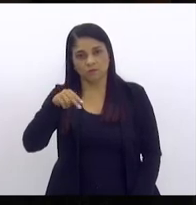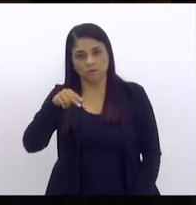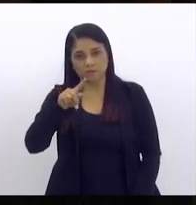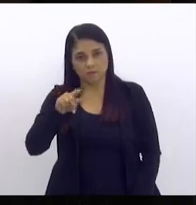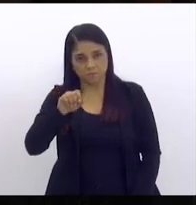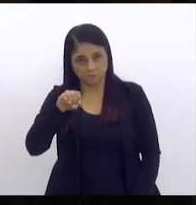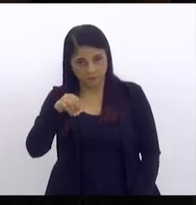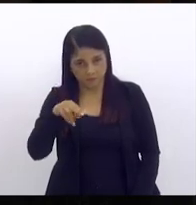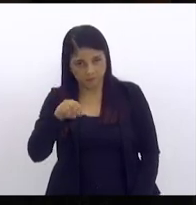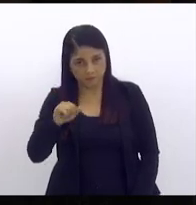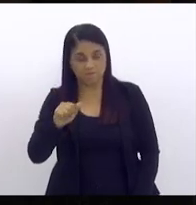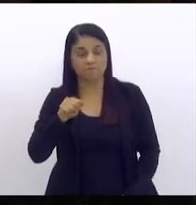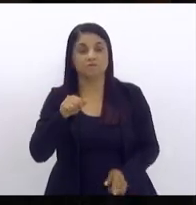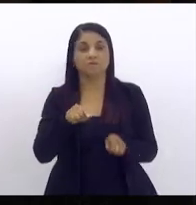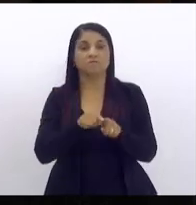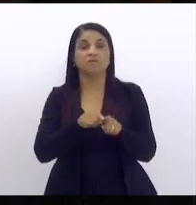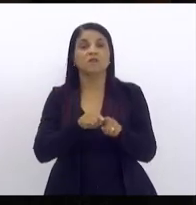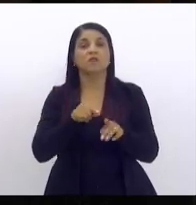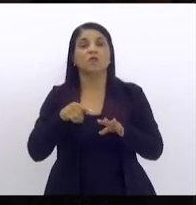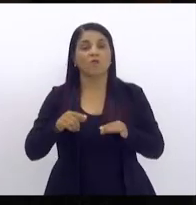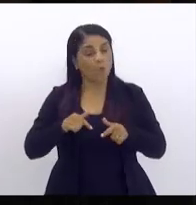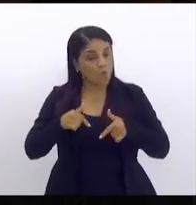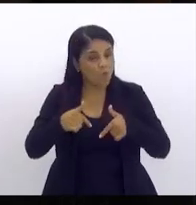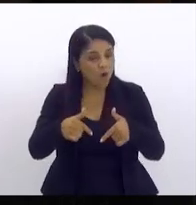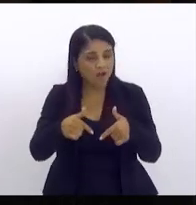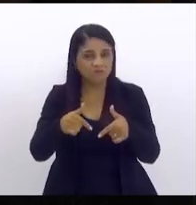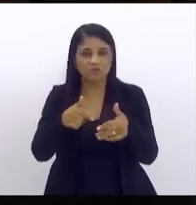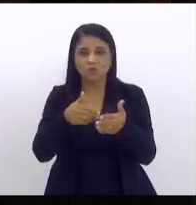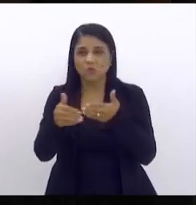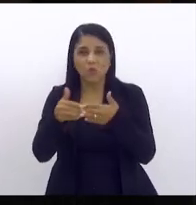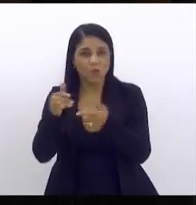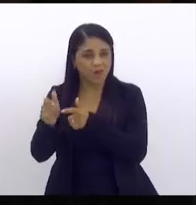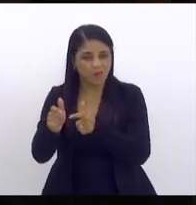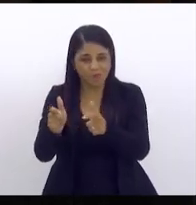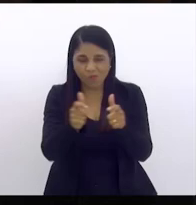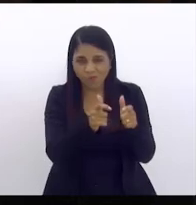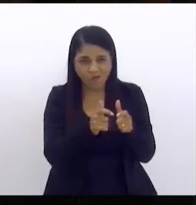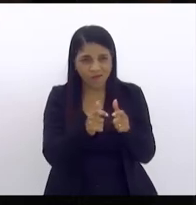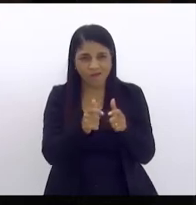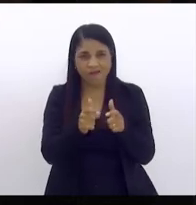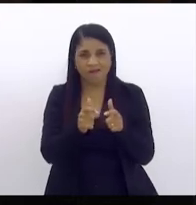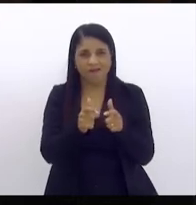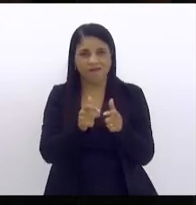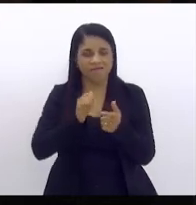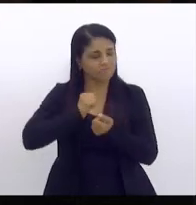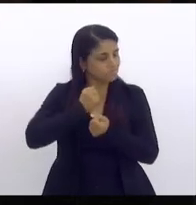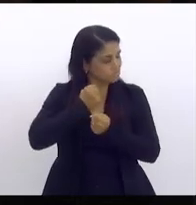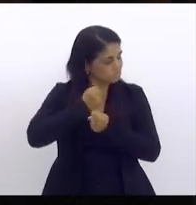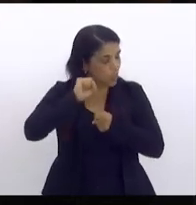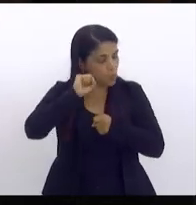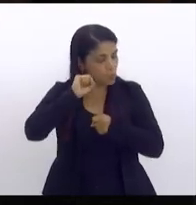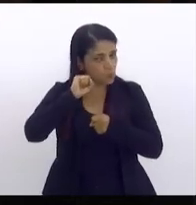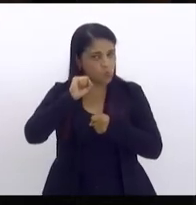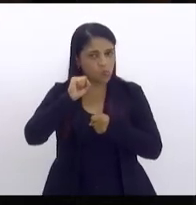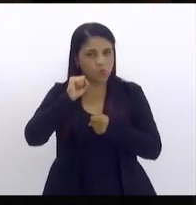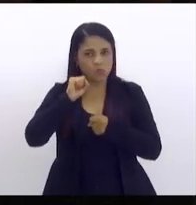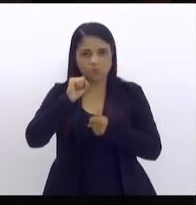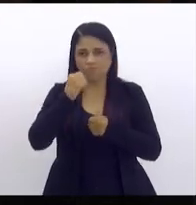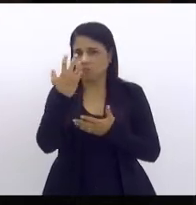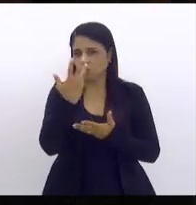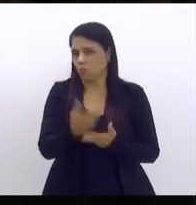um ato que, em qualquer lugar, seja aonde for, é um ato repugnante,